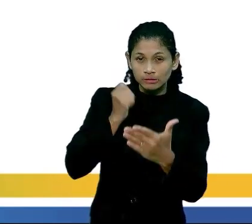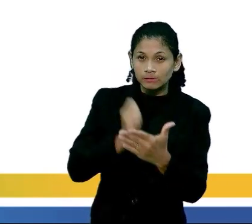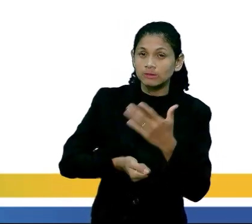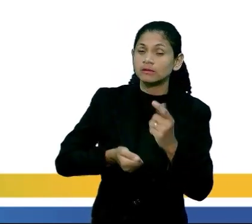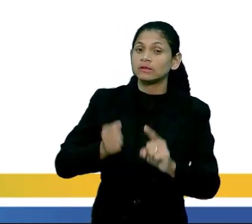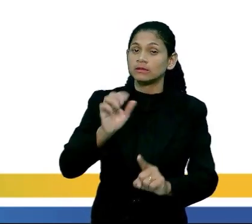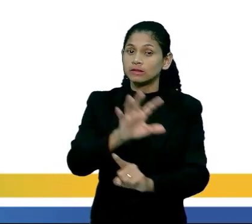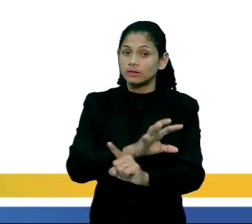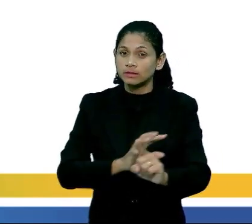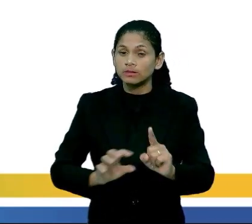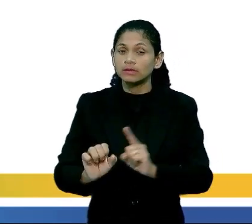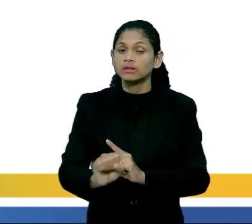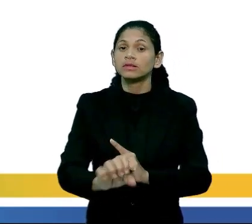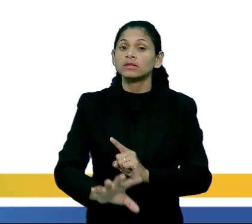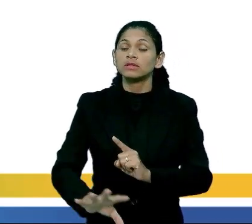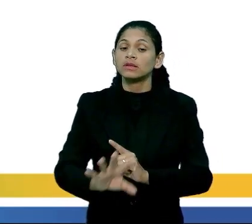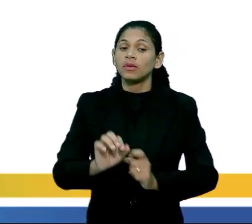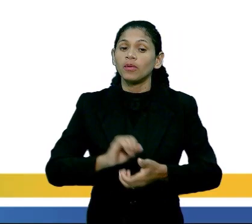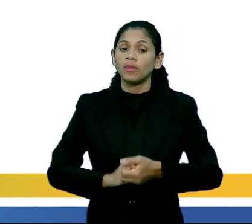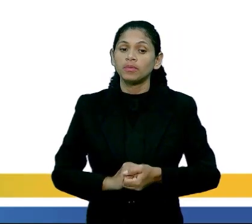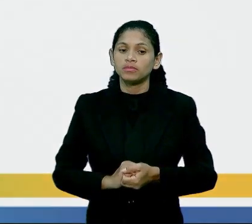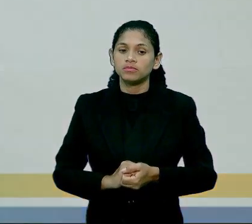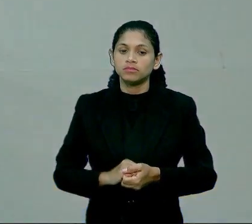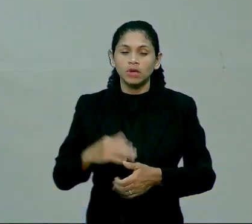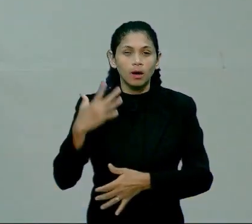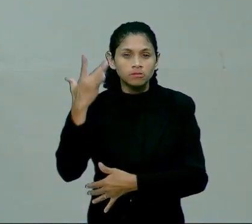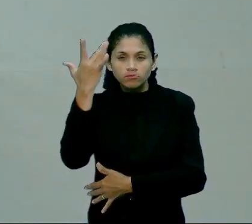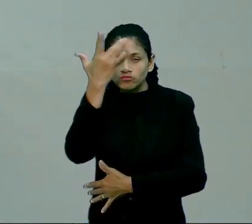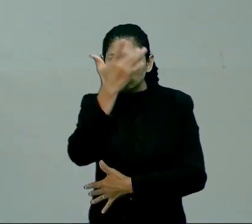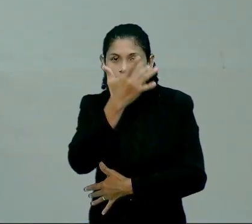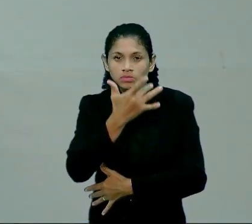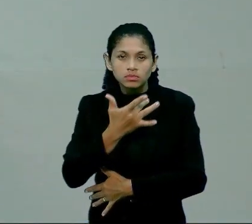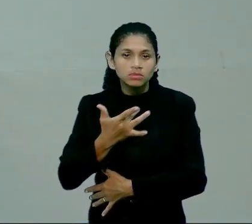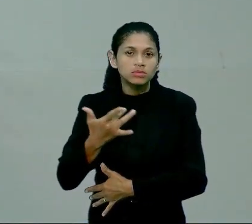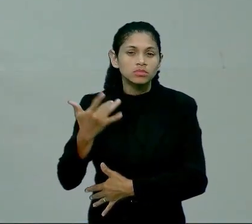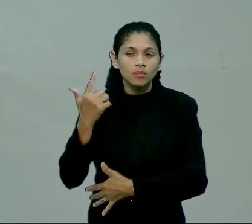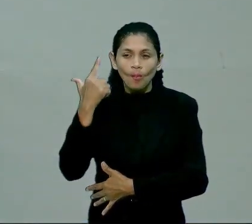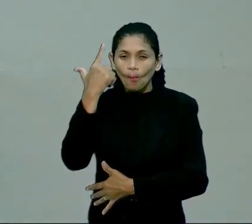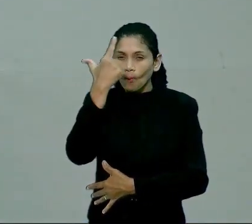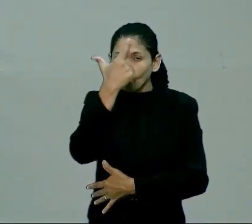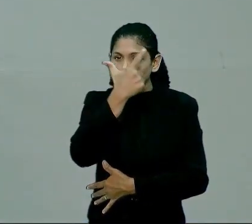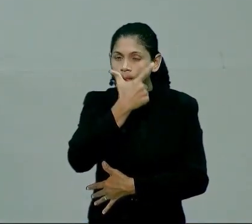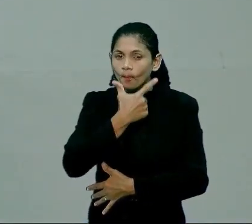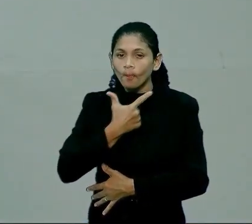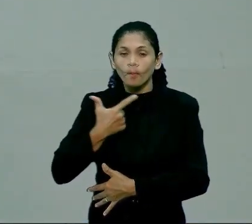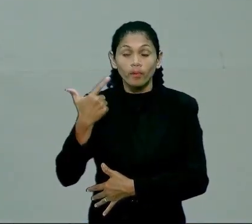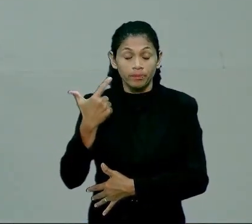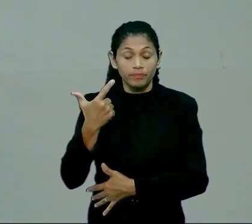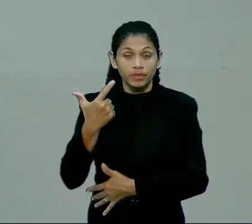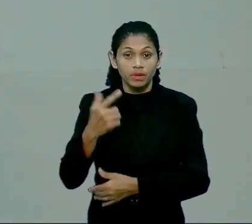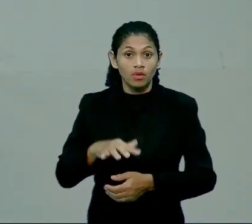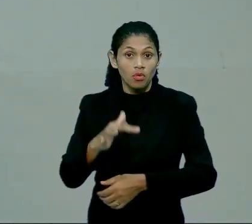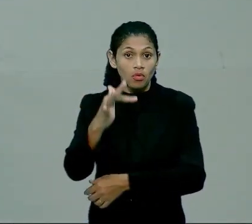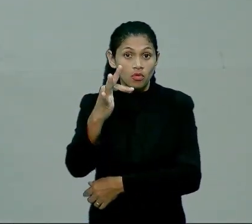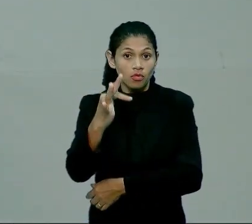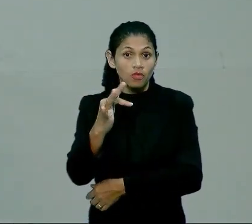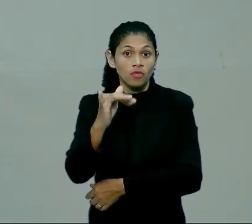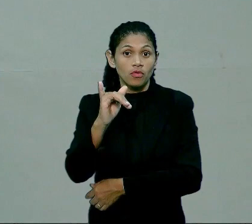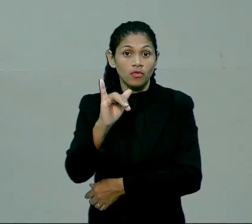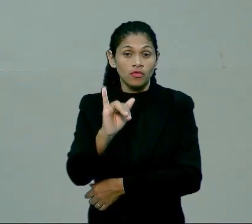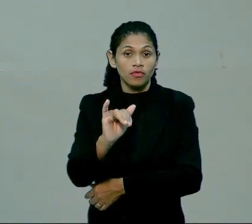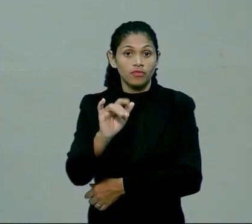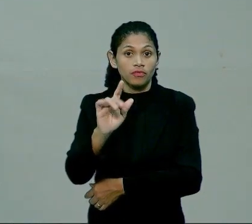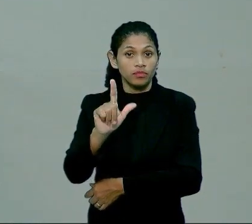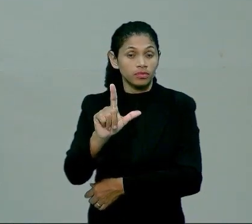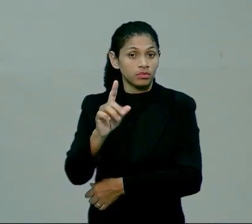pressão social, que é essa harmonização facial, os filtros, uma observação muito importante, o filtro ele acaba sendo uma